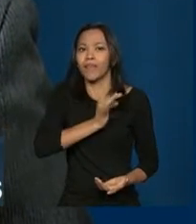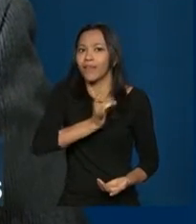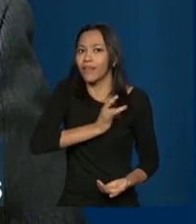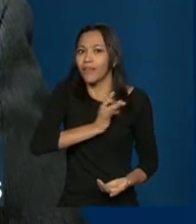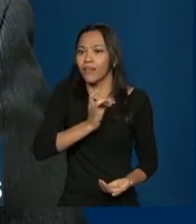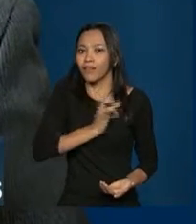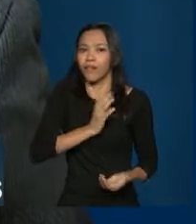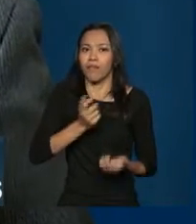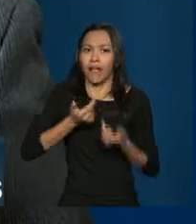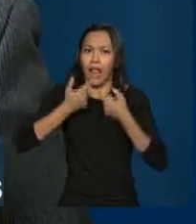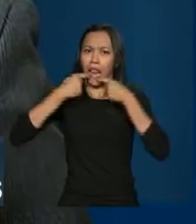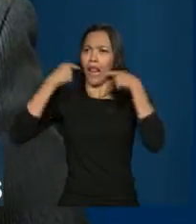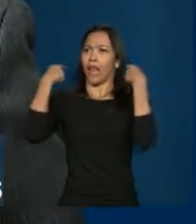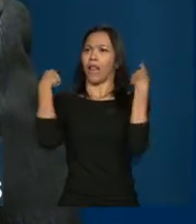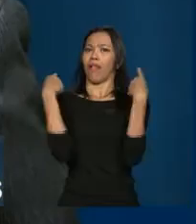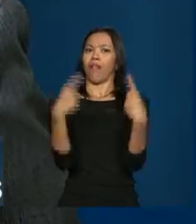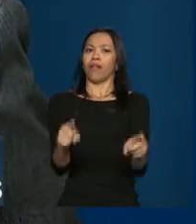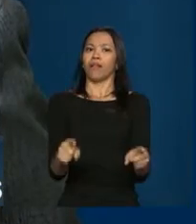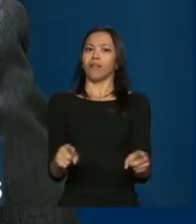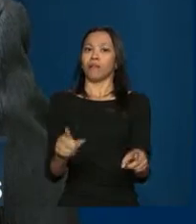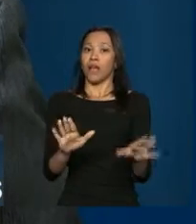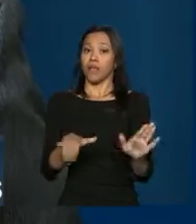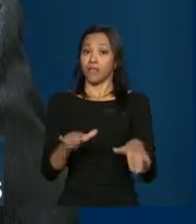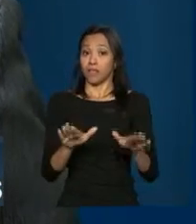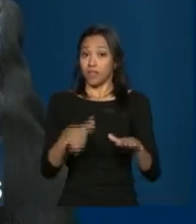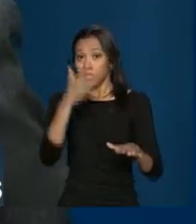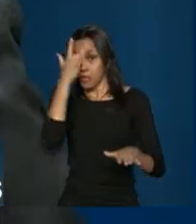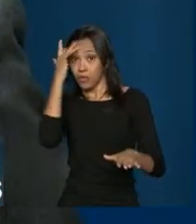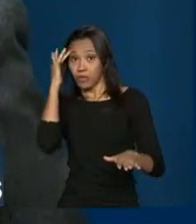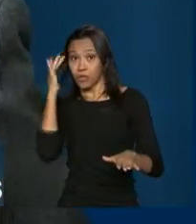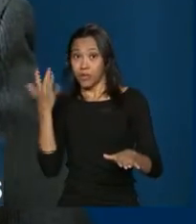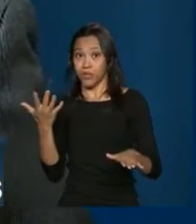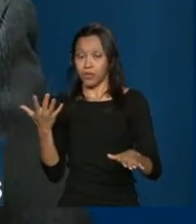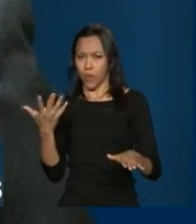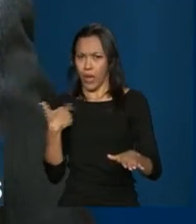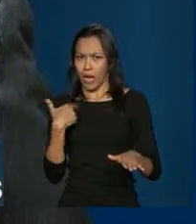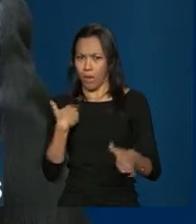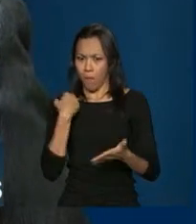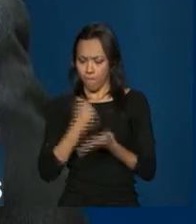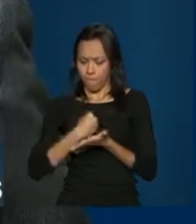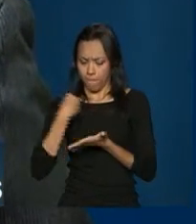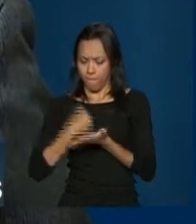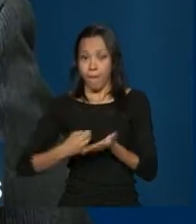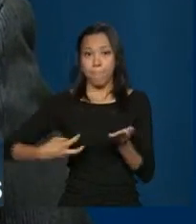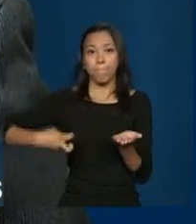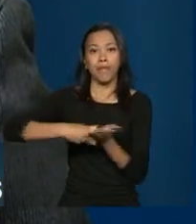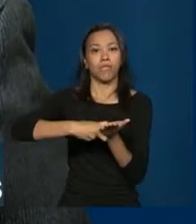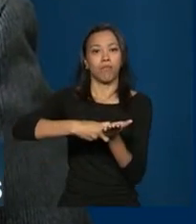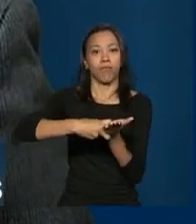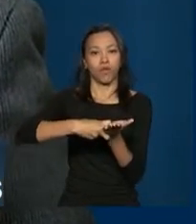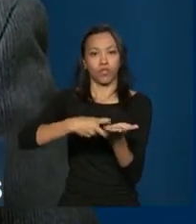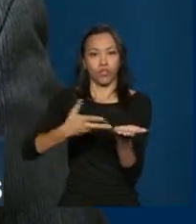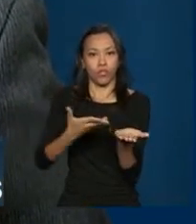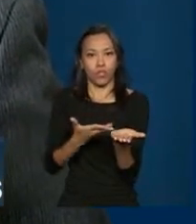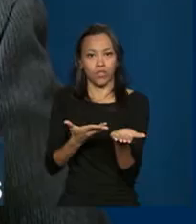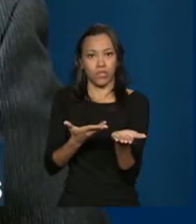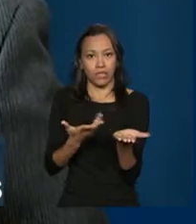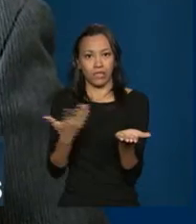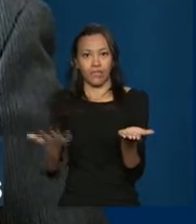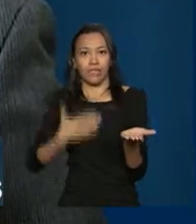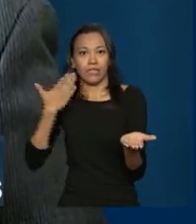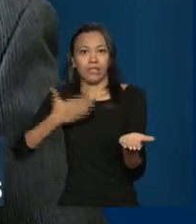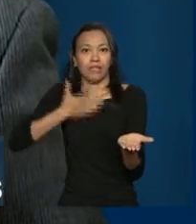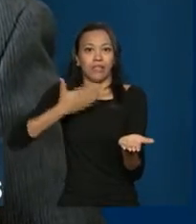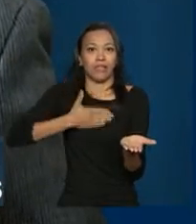de denunciar. Muitas vezes as pessoas, quando são levadas para o estrangeiro, o passaporte deles eles já não conseguem ter, os familiares